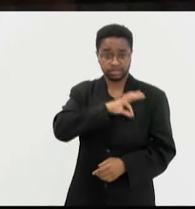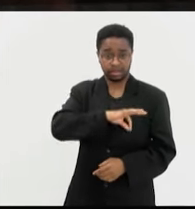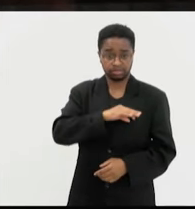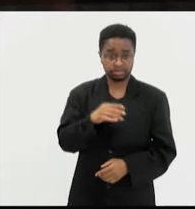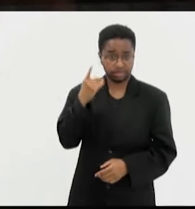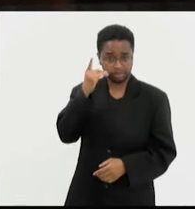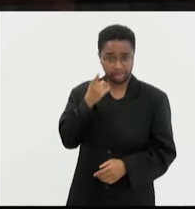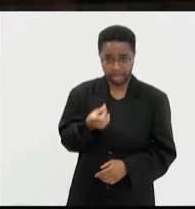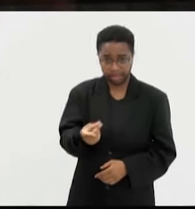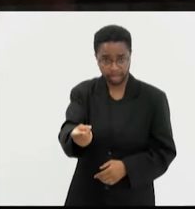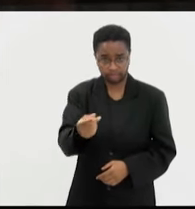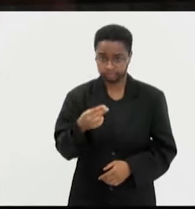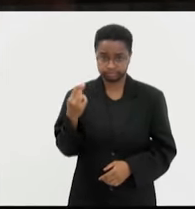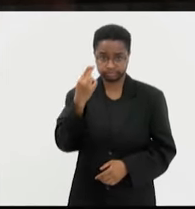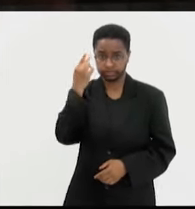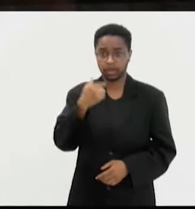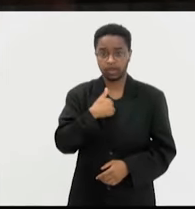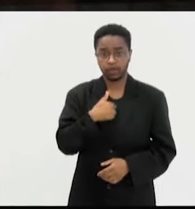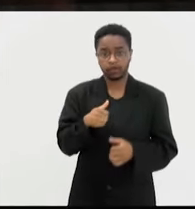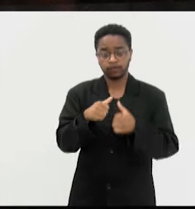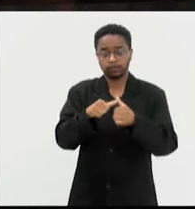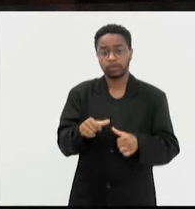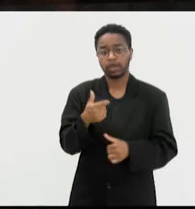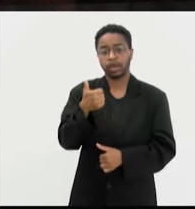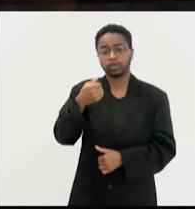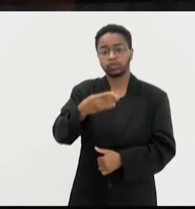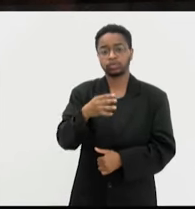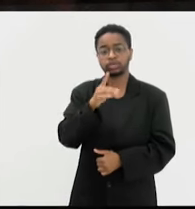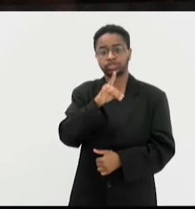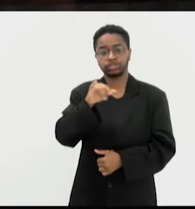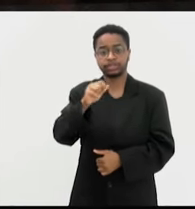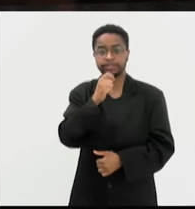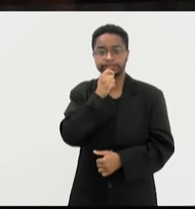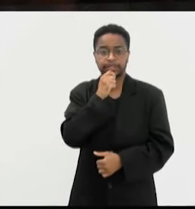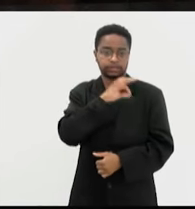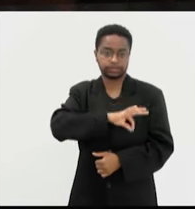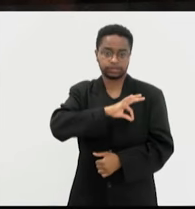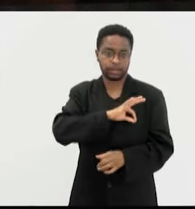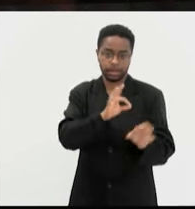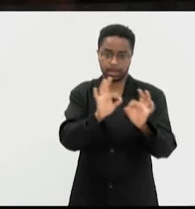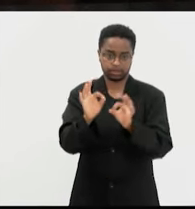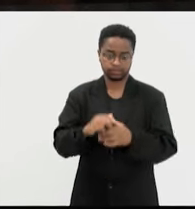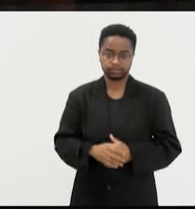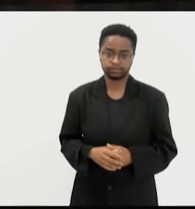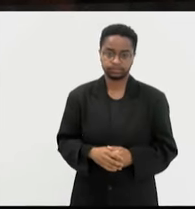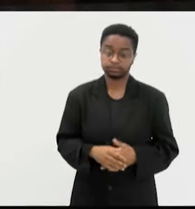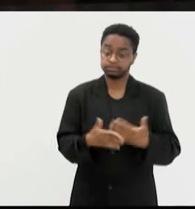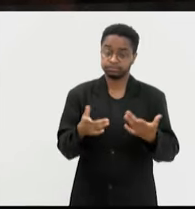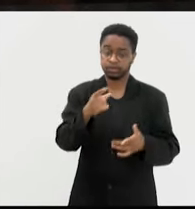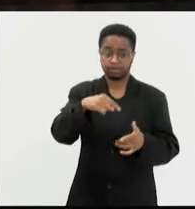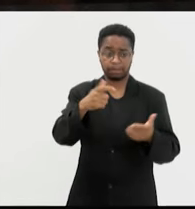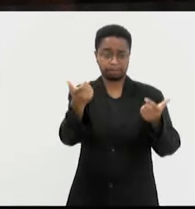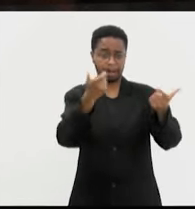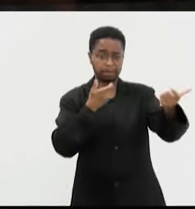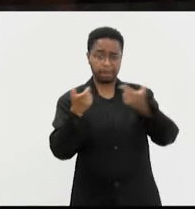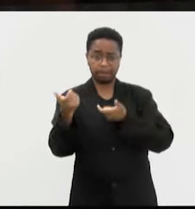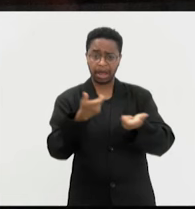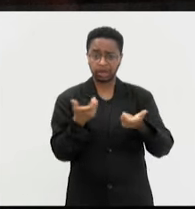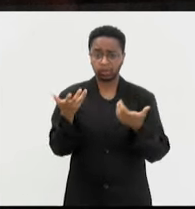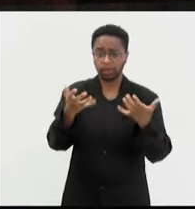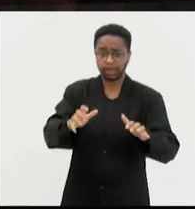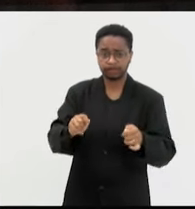vida como fiquei 14 dias sem salário de deputado E aí sou atacado ele não quer